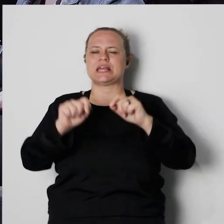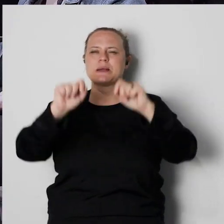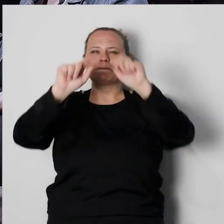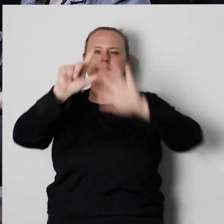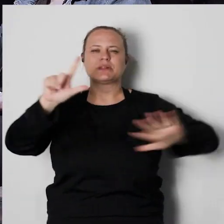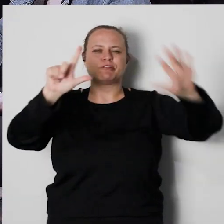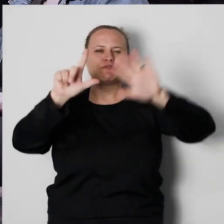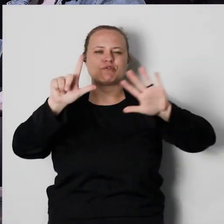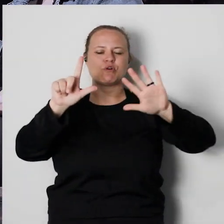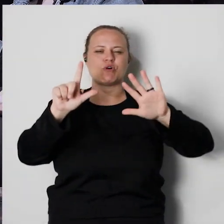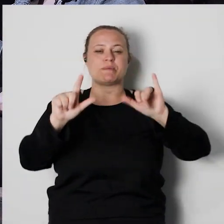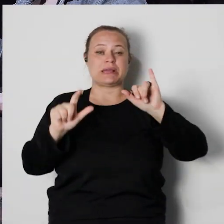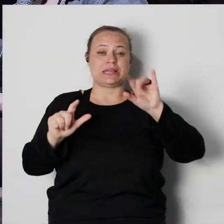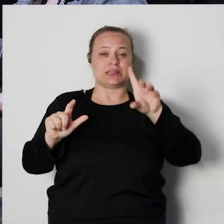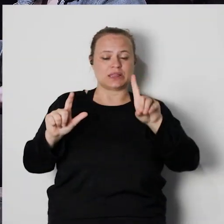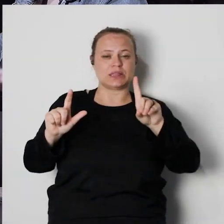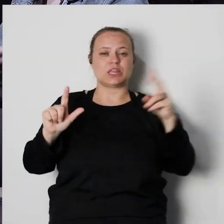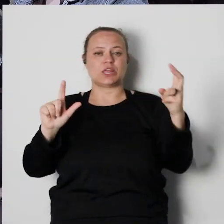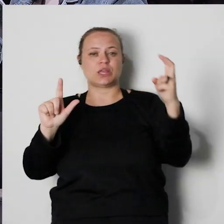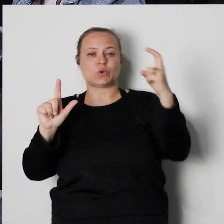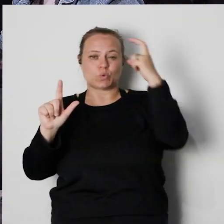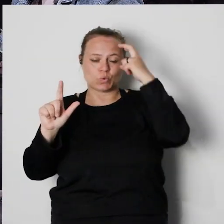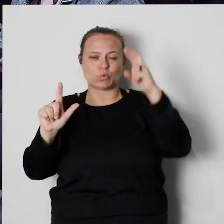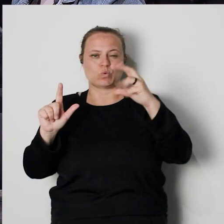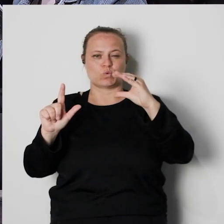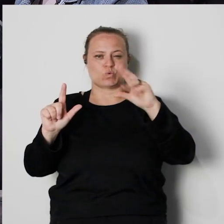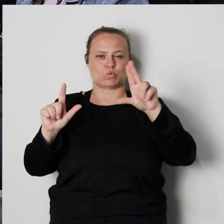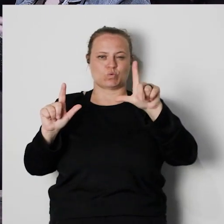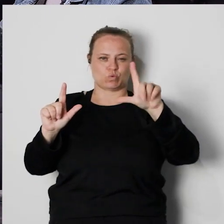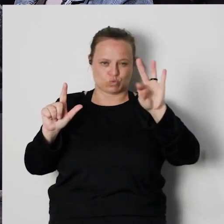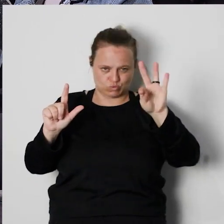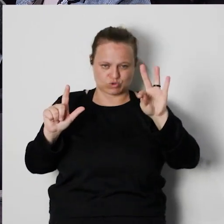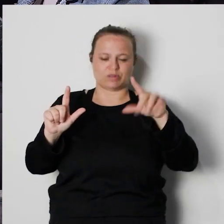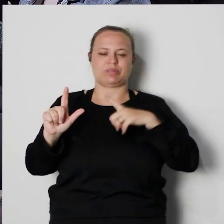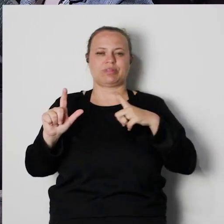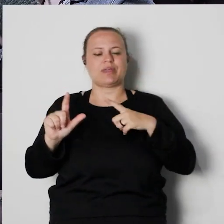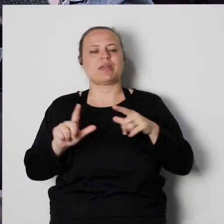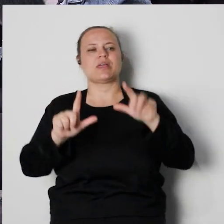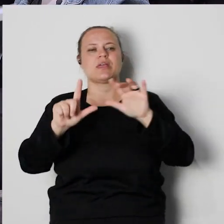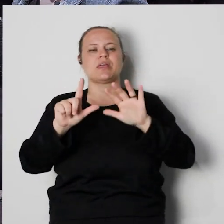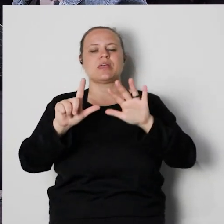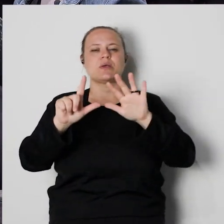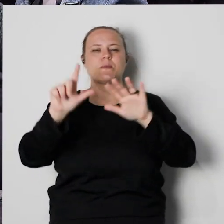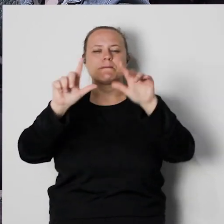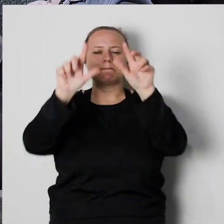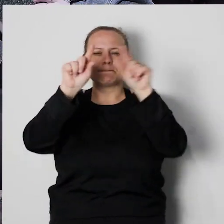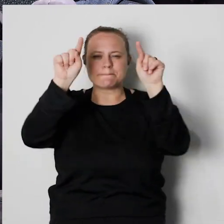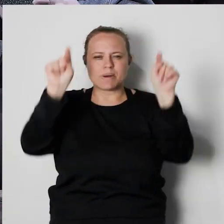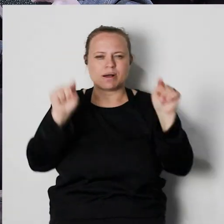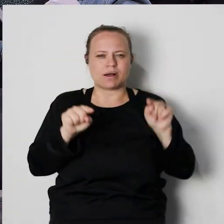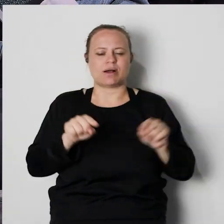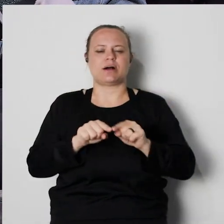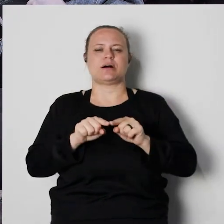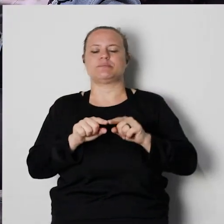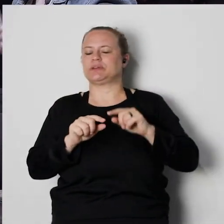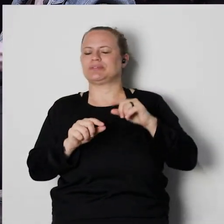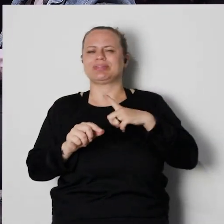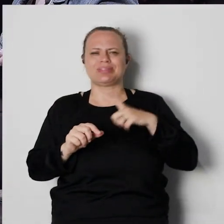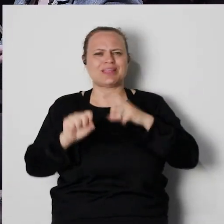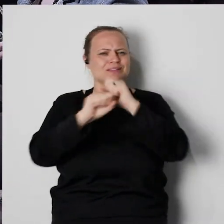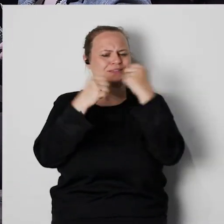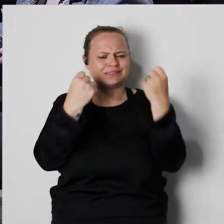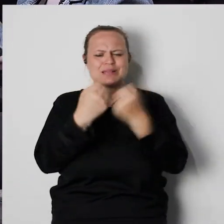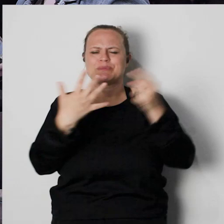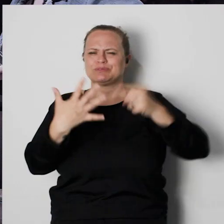parar, né? A gente hoje na CENIC, infelizmente, mesmo com todo o esforço de plataformas como o Mapa Cultural, a